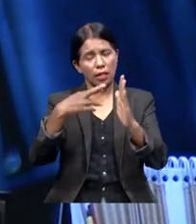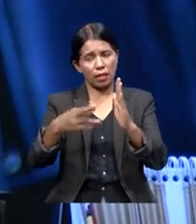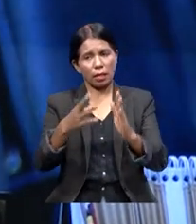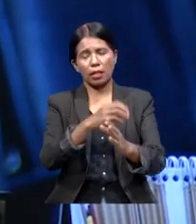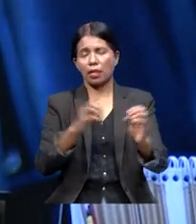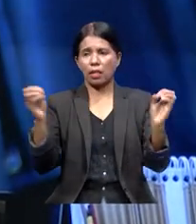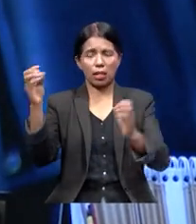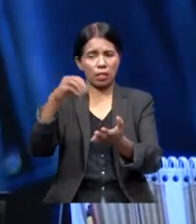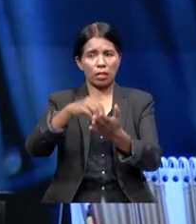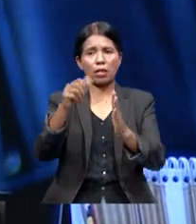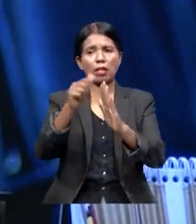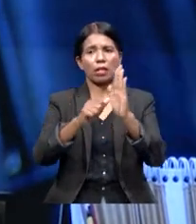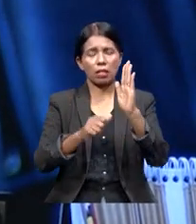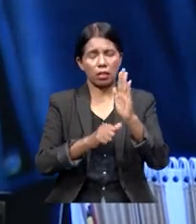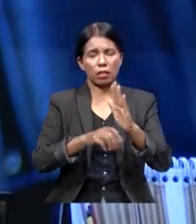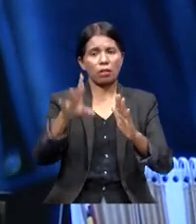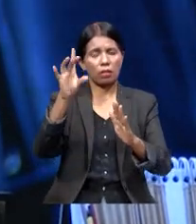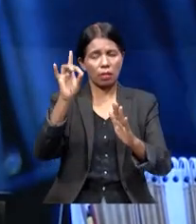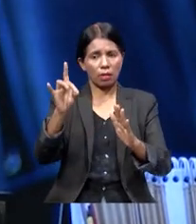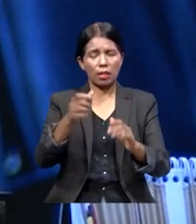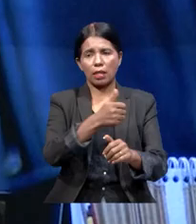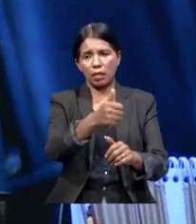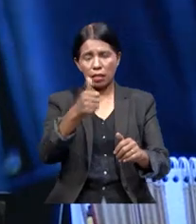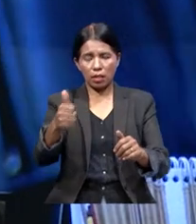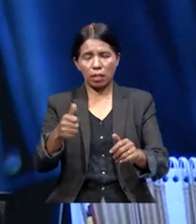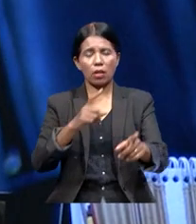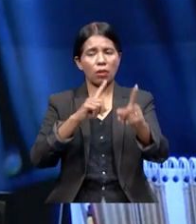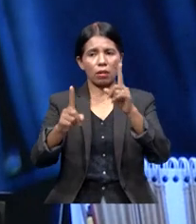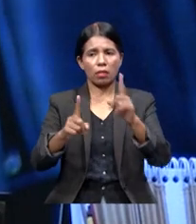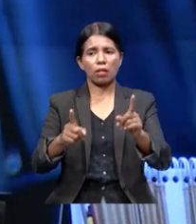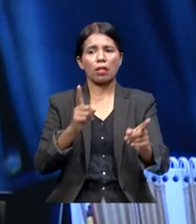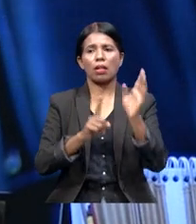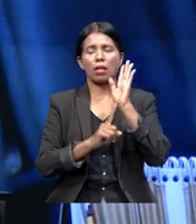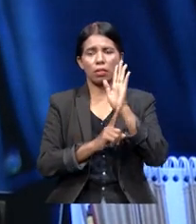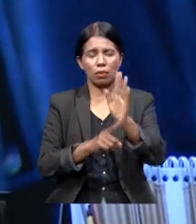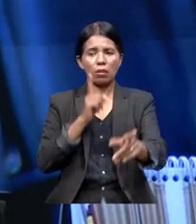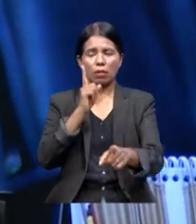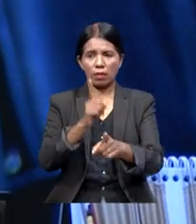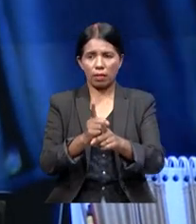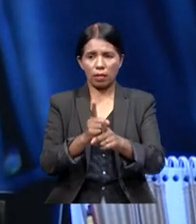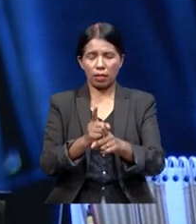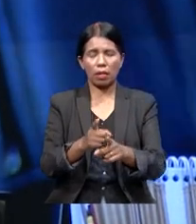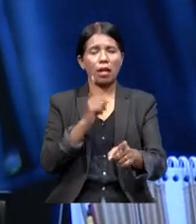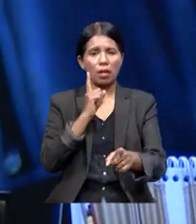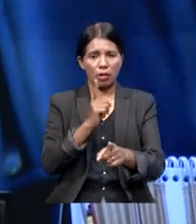la prensa artigo 8º nian. Ne be ide interpreta mes factu magne, realidade